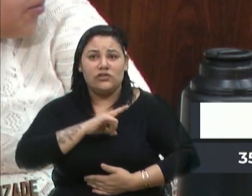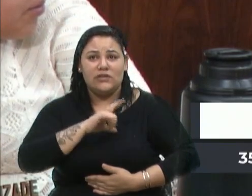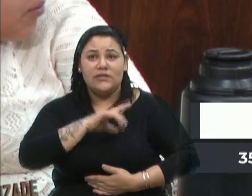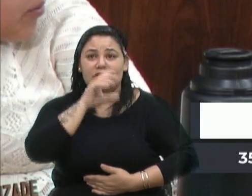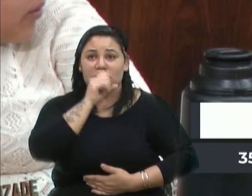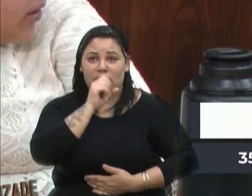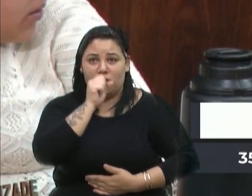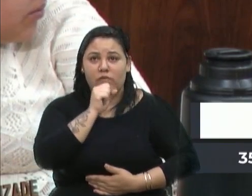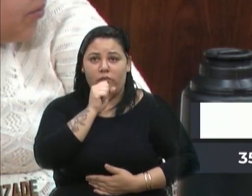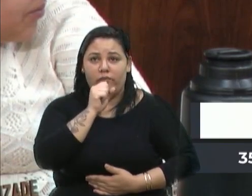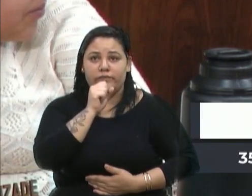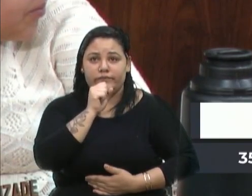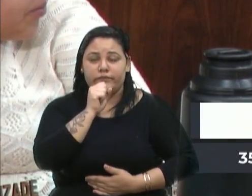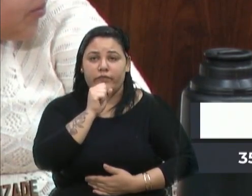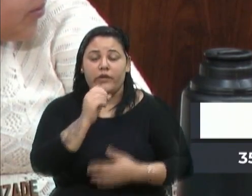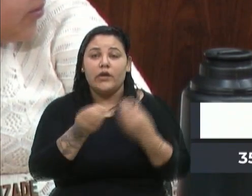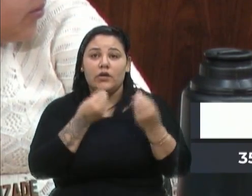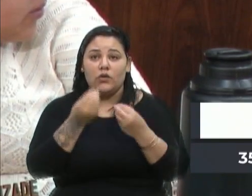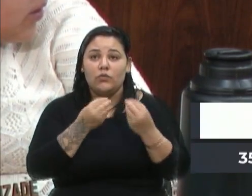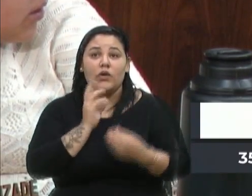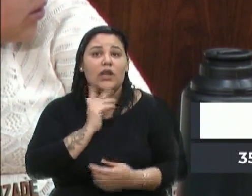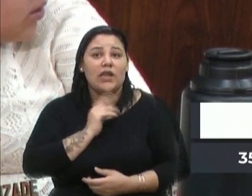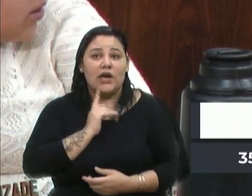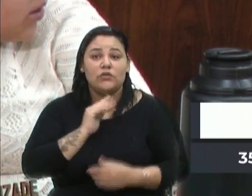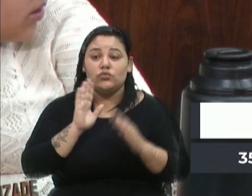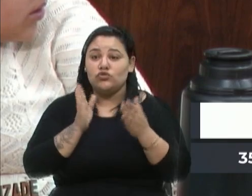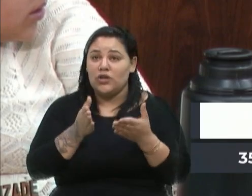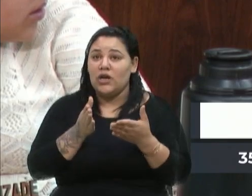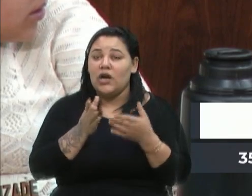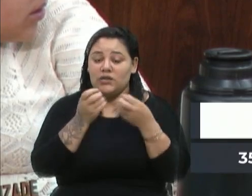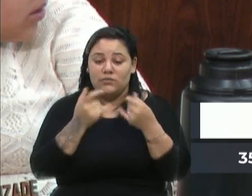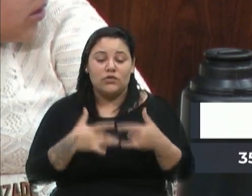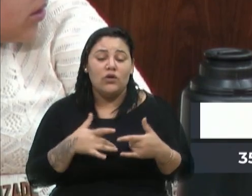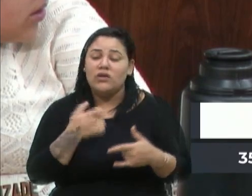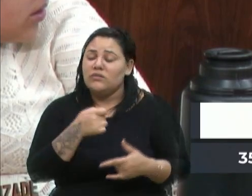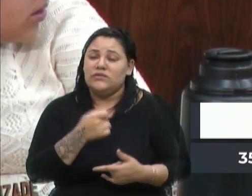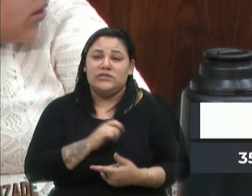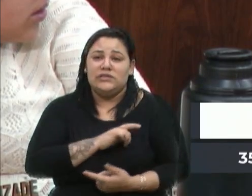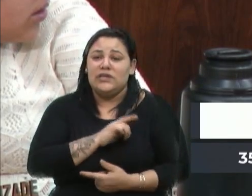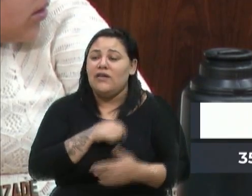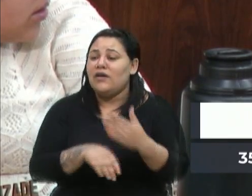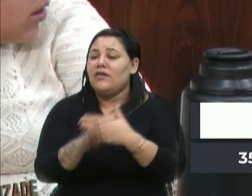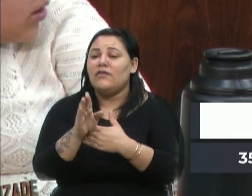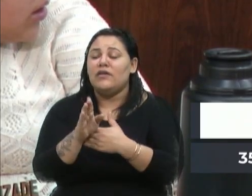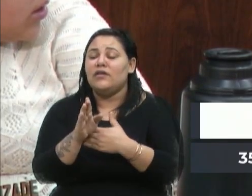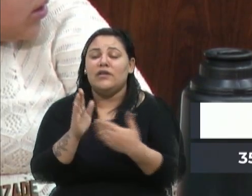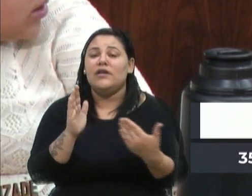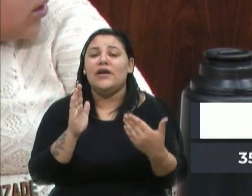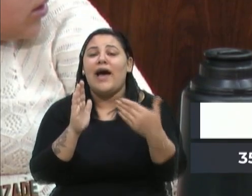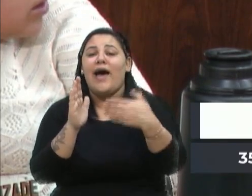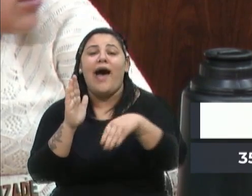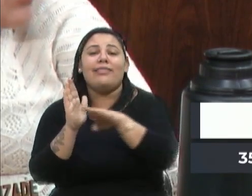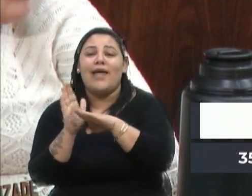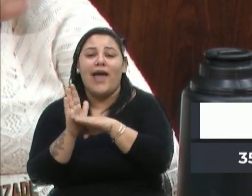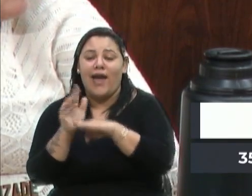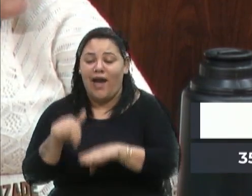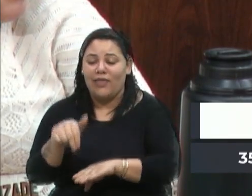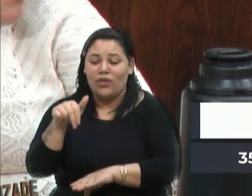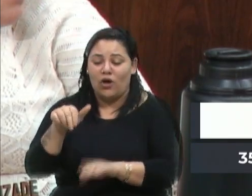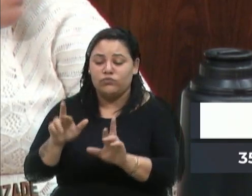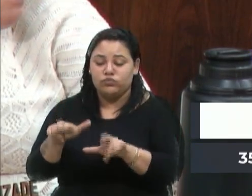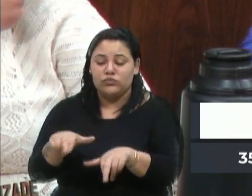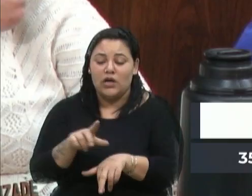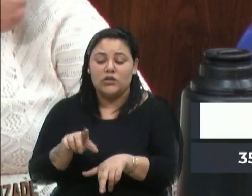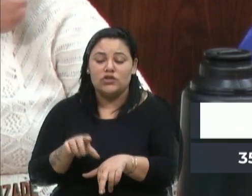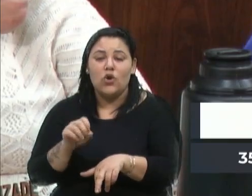E como disse bem o vereador Renato, nosso decano, não precisa ir na Zona Norte, aqui no centro, inclusive, né? Agora, porque agora é